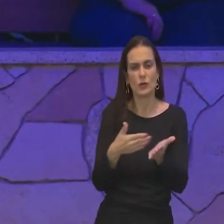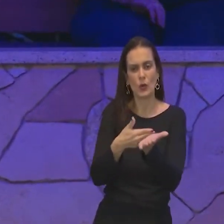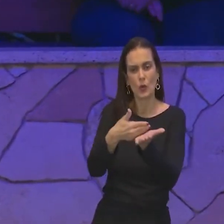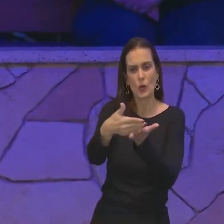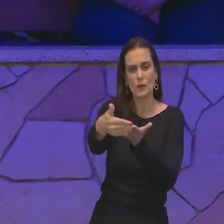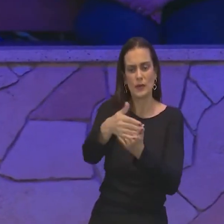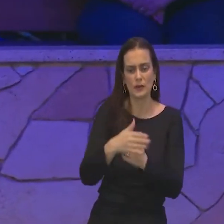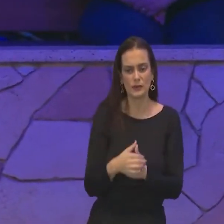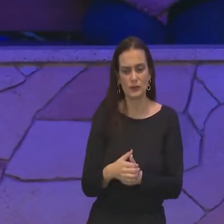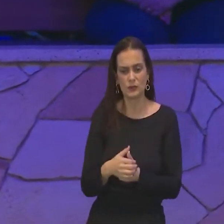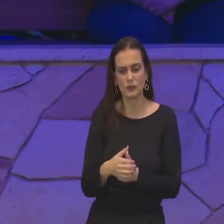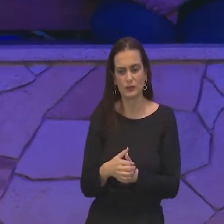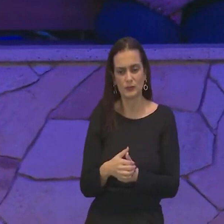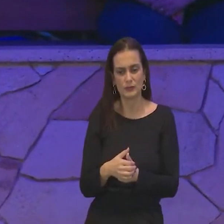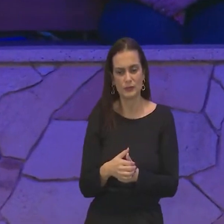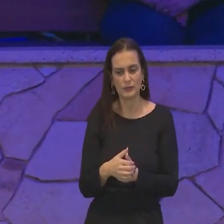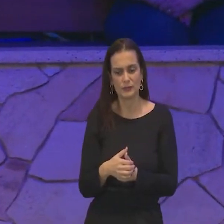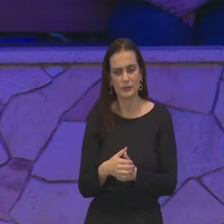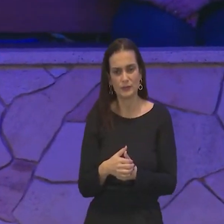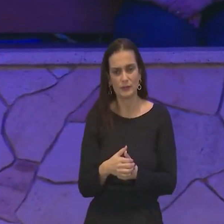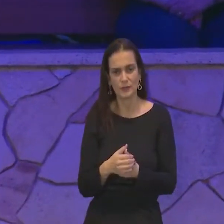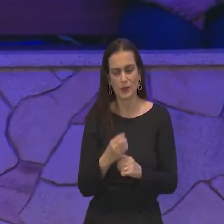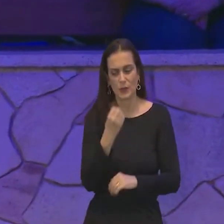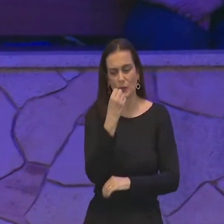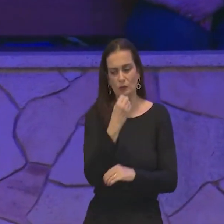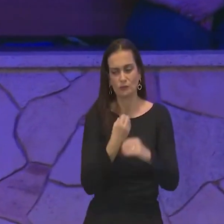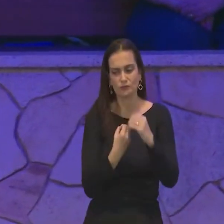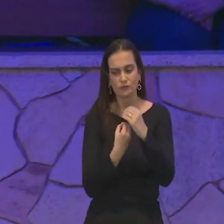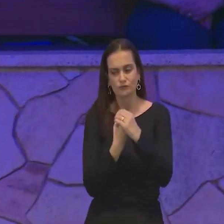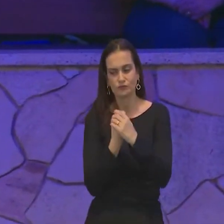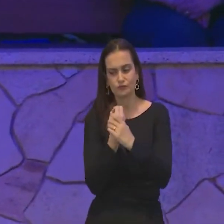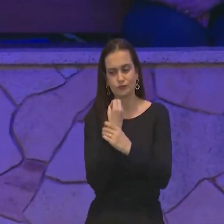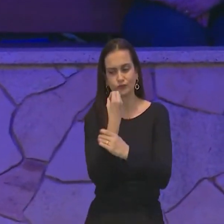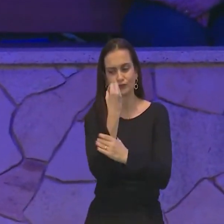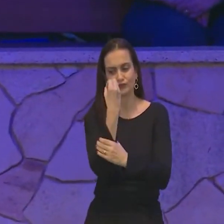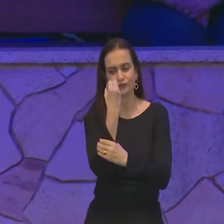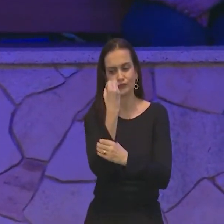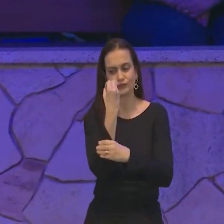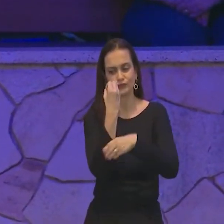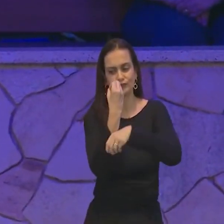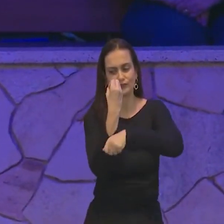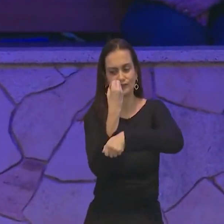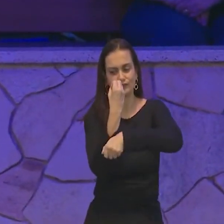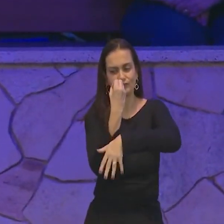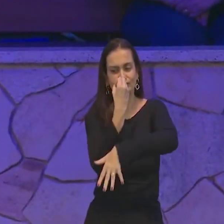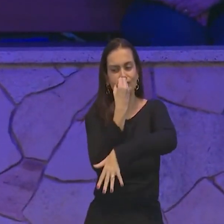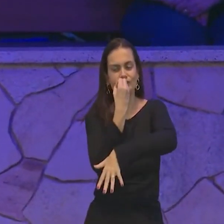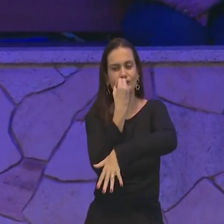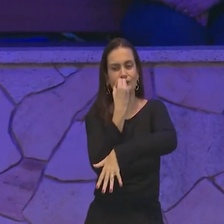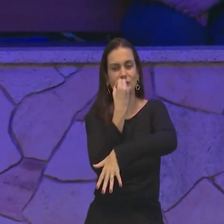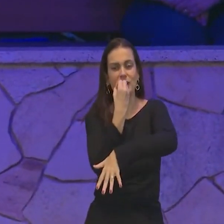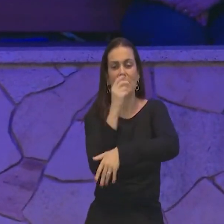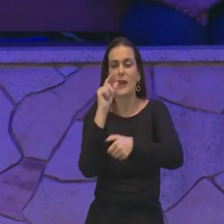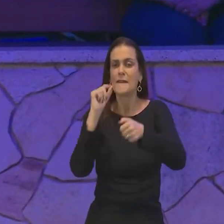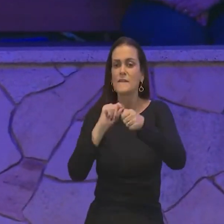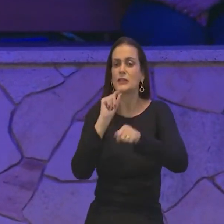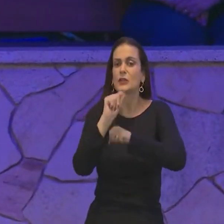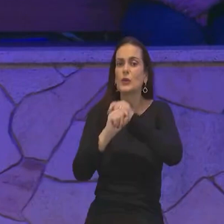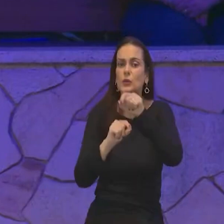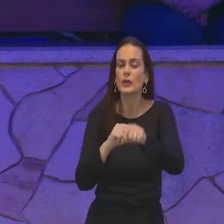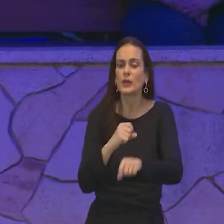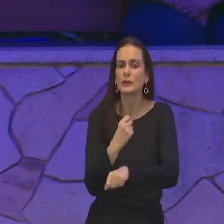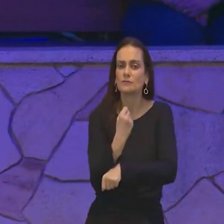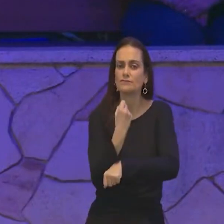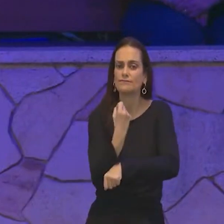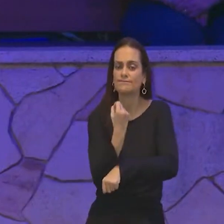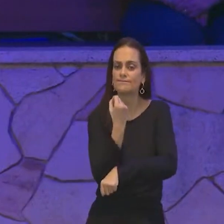ó. Está aqui. Mas veja o que Ele quer fazer comigo e com você, fazer com que nasça brotos